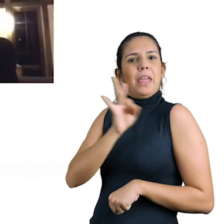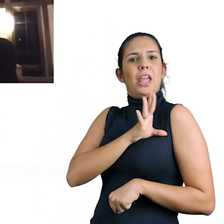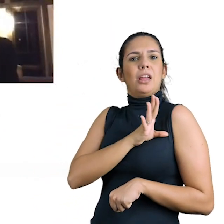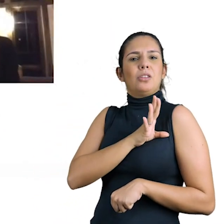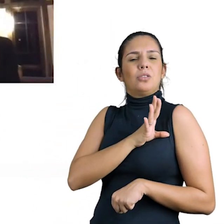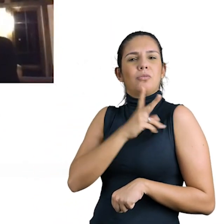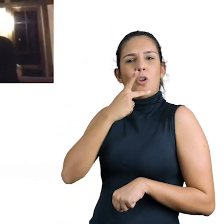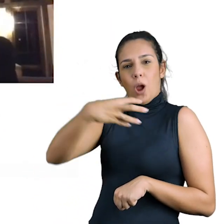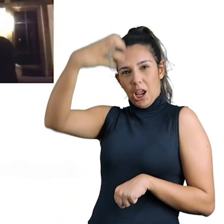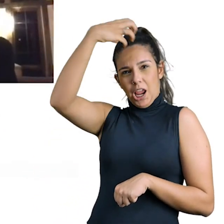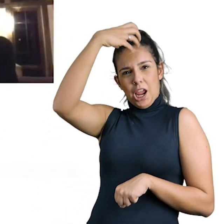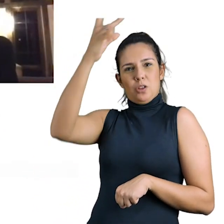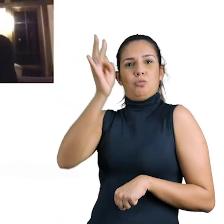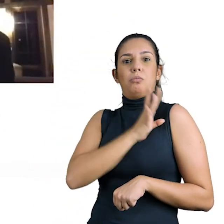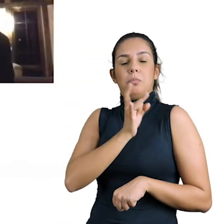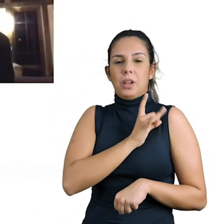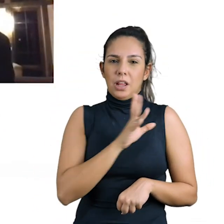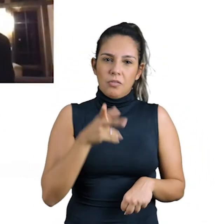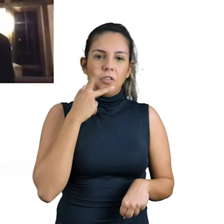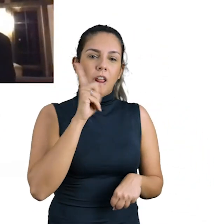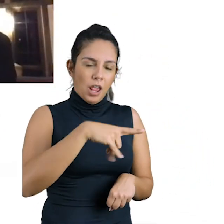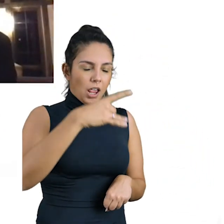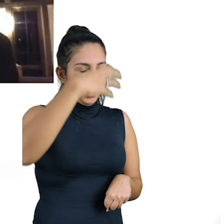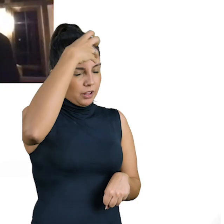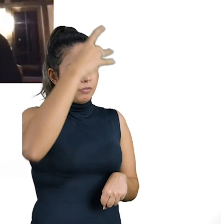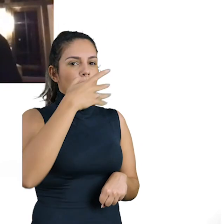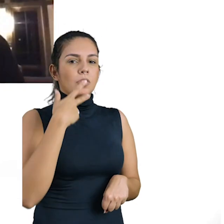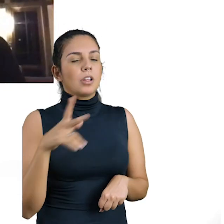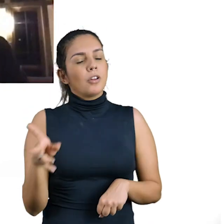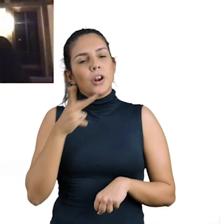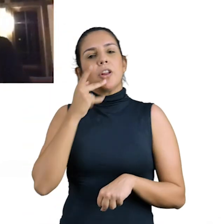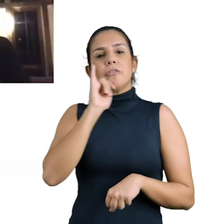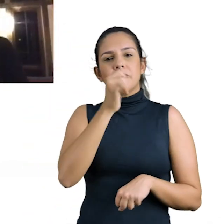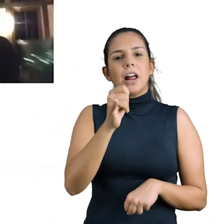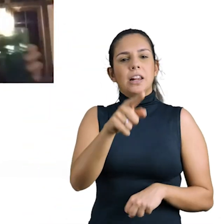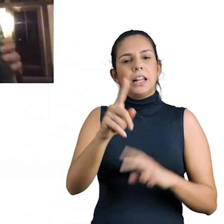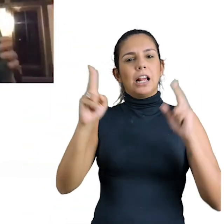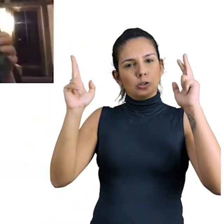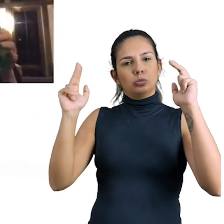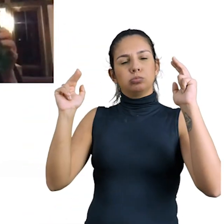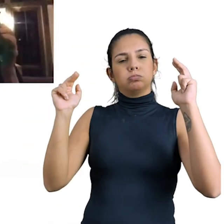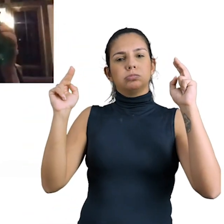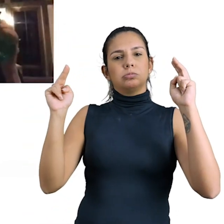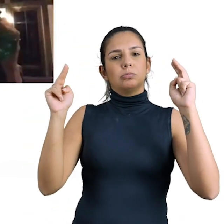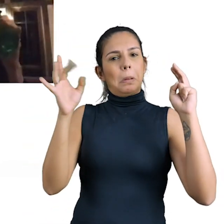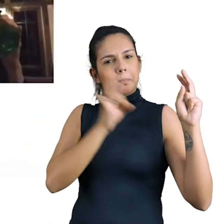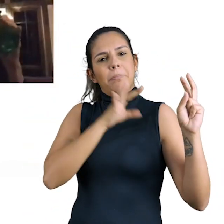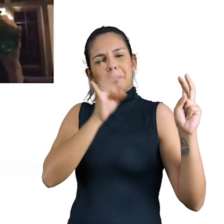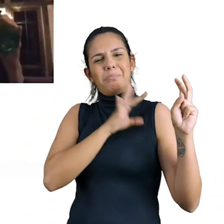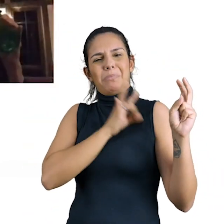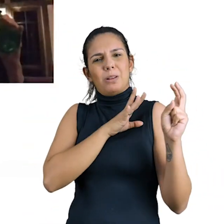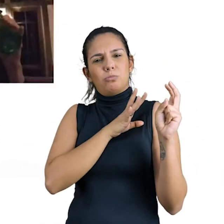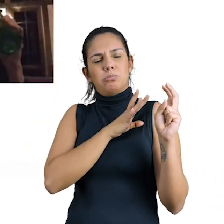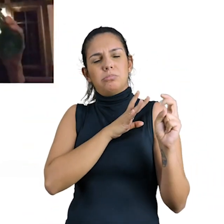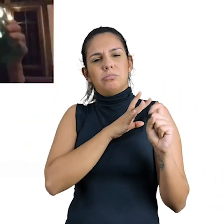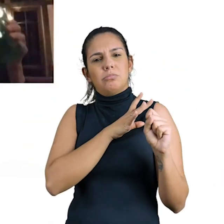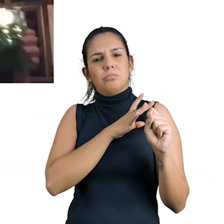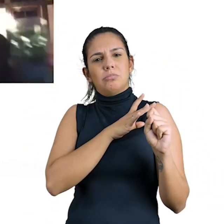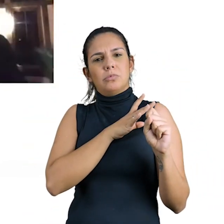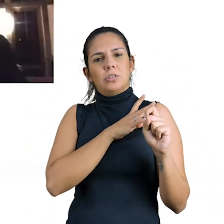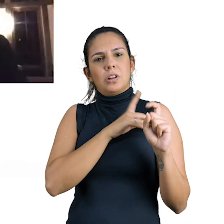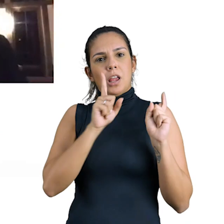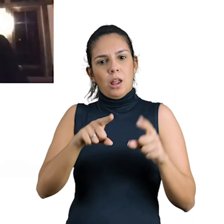É o reino do medo. Falando sobre o medo, eu queria que você já falasse um pouquinho desse assunto. O medo, ele